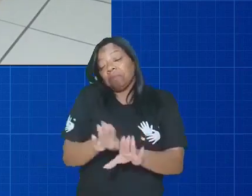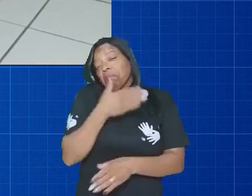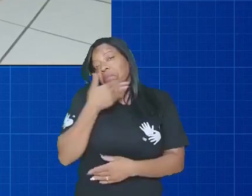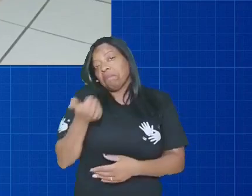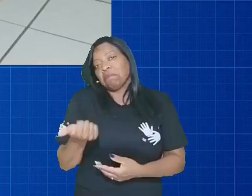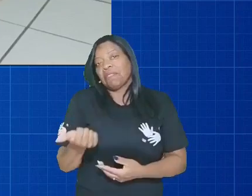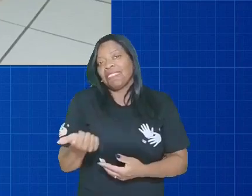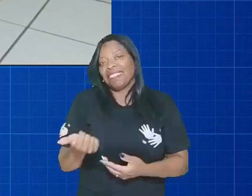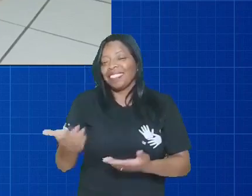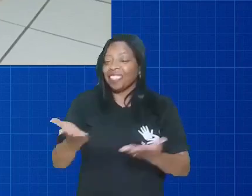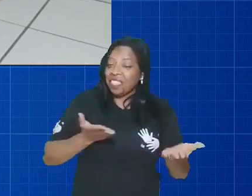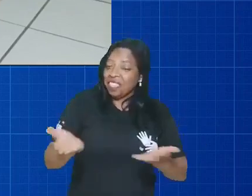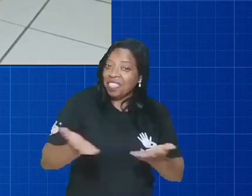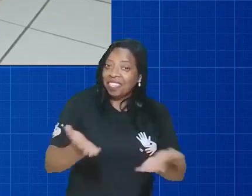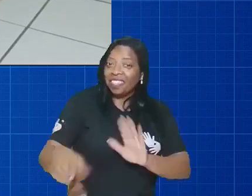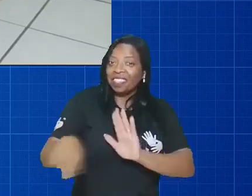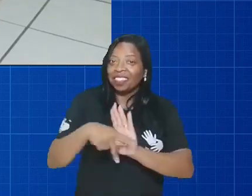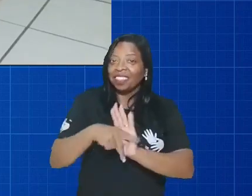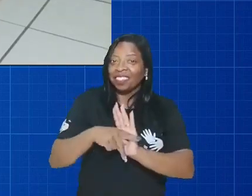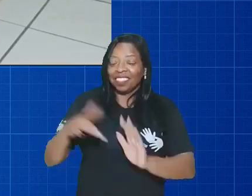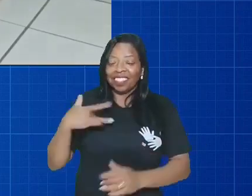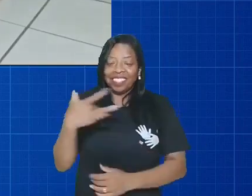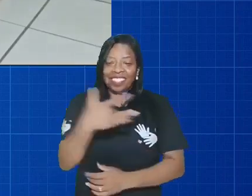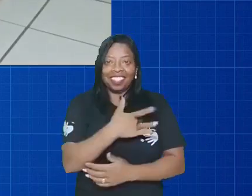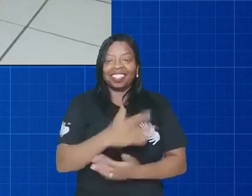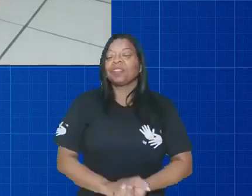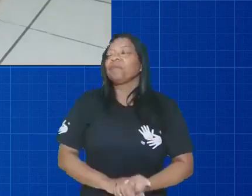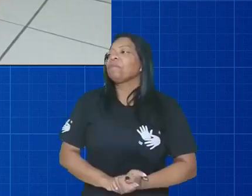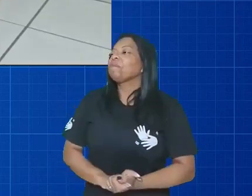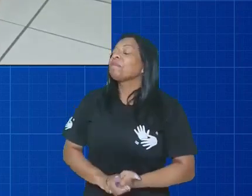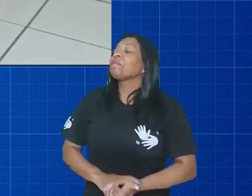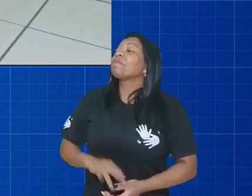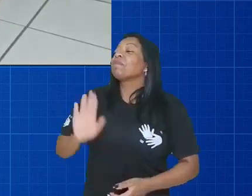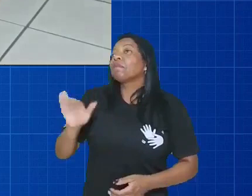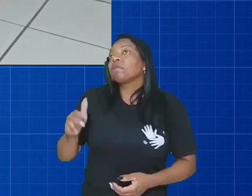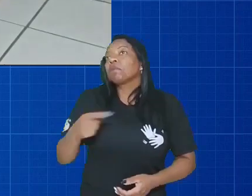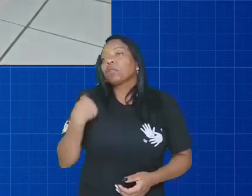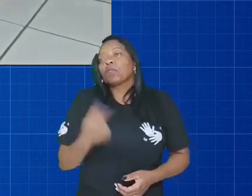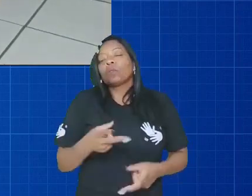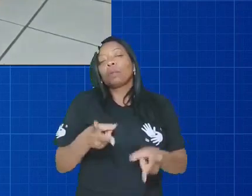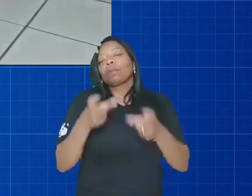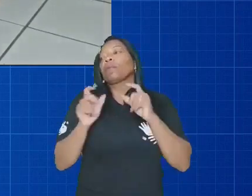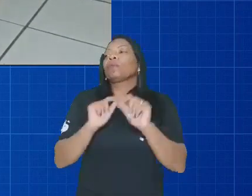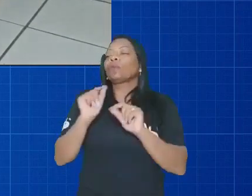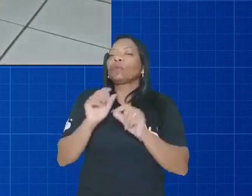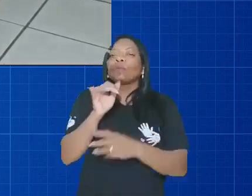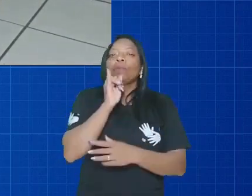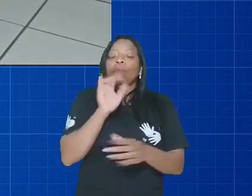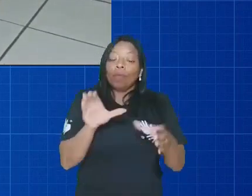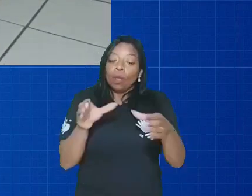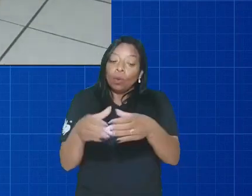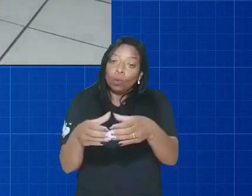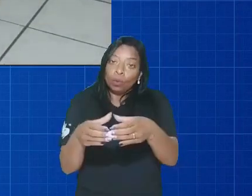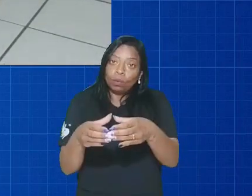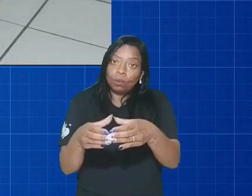também no promocional de saúde. Priscila, uma das coisas que a gente mais escuta, por exemplo, é quando fala dos grupos, né? Então